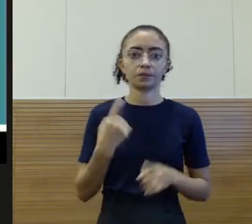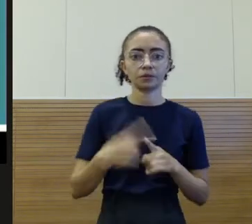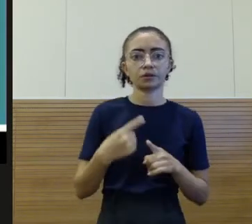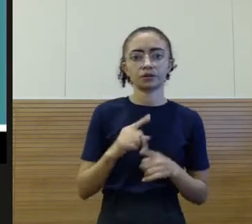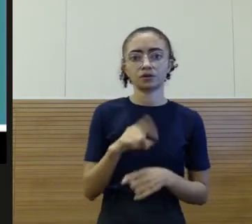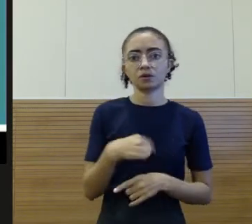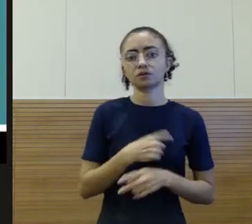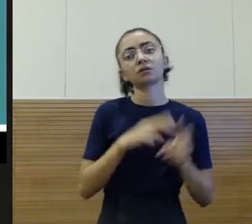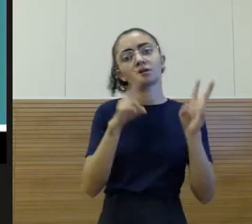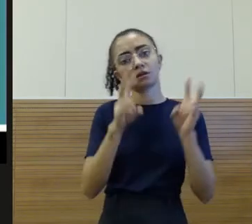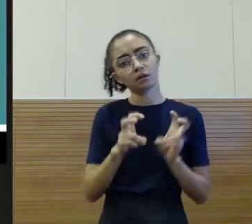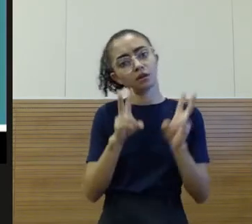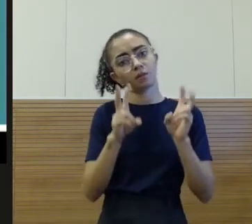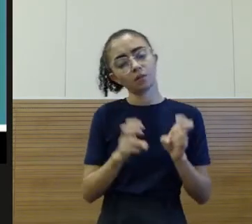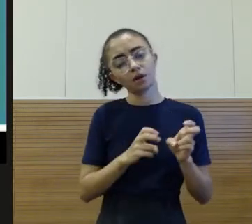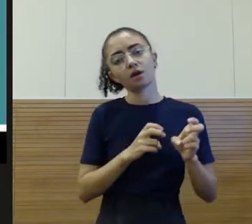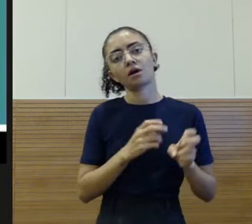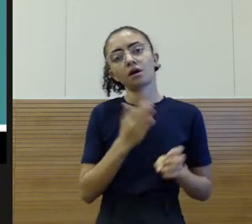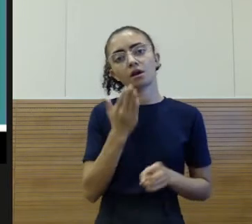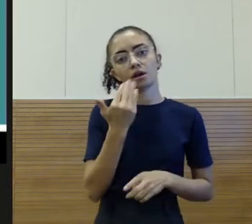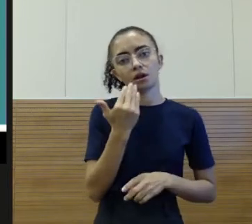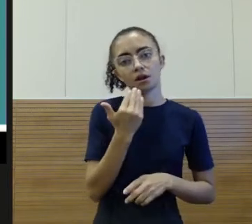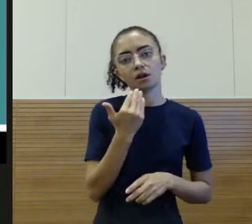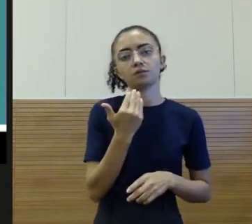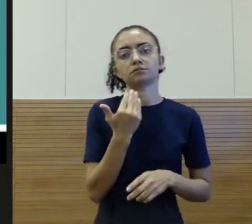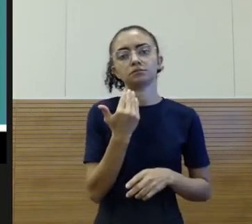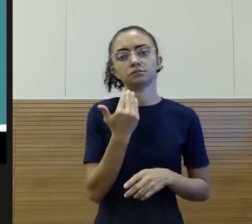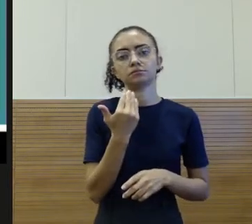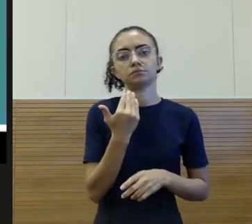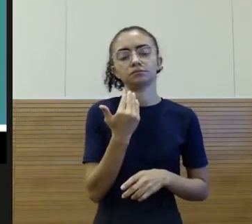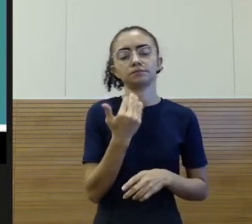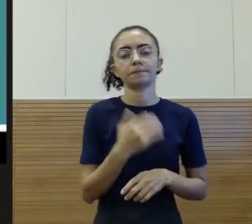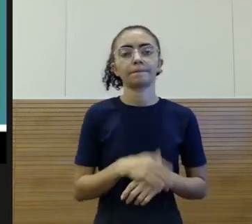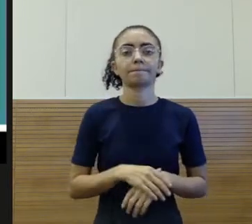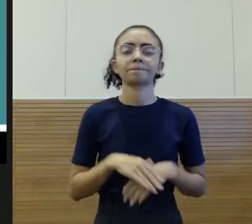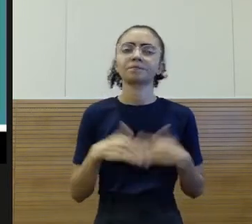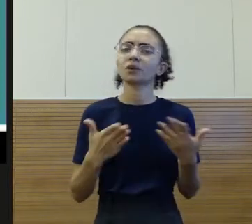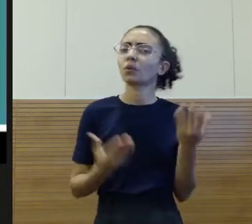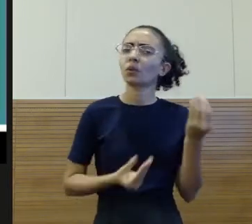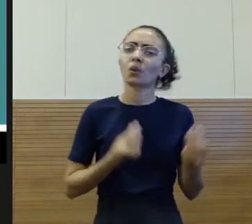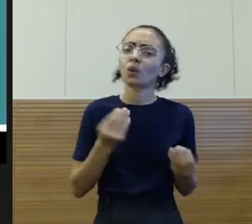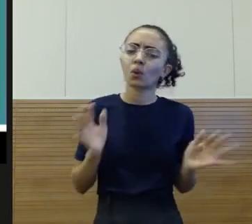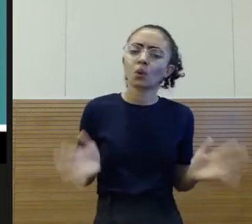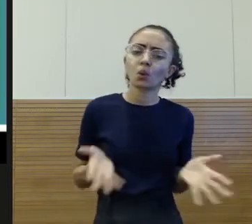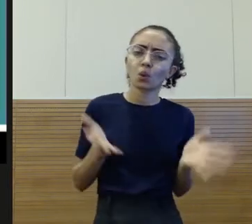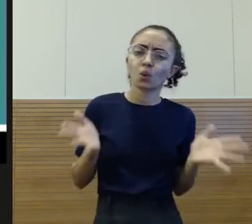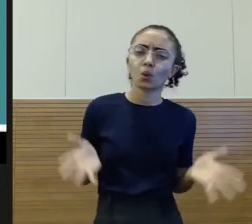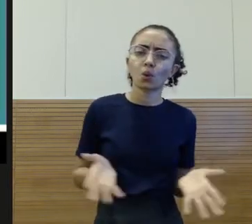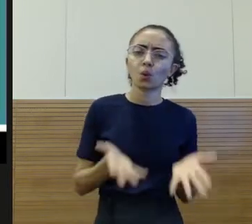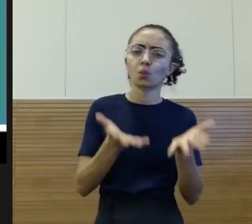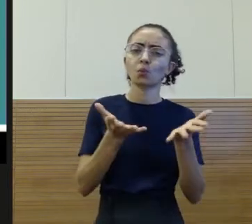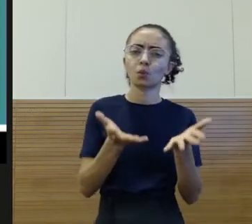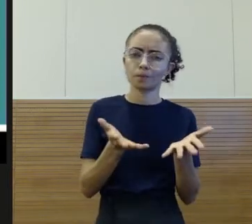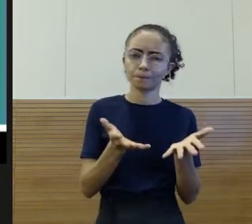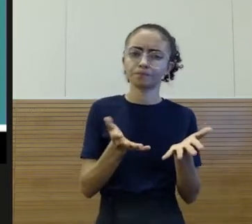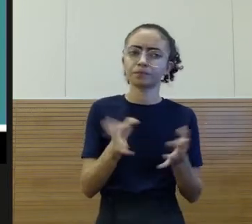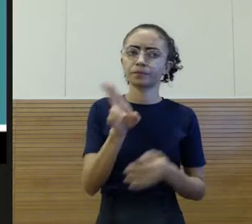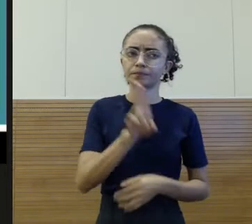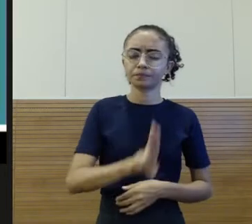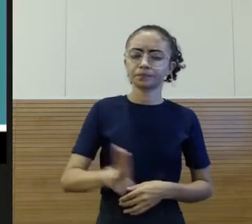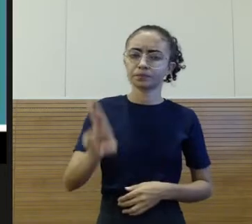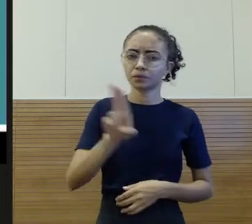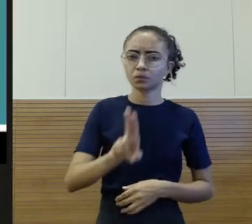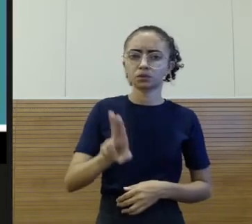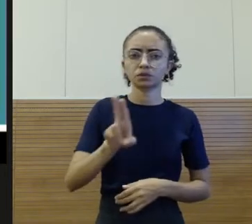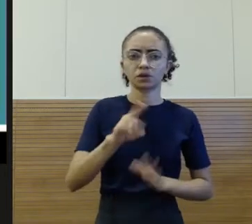alimentação, dos alimentos. Então, como podemos impulsionar para que sejam usadas em